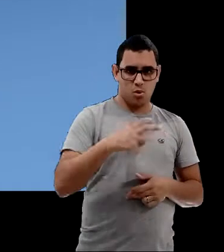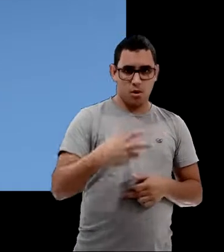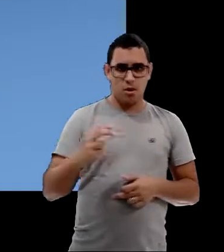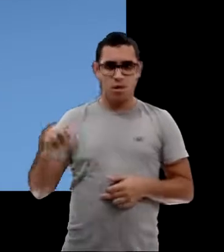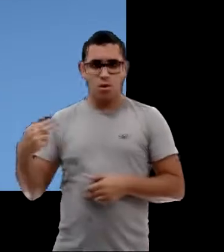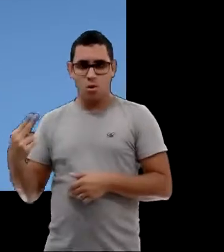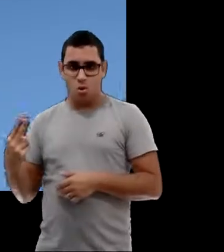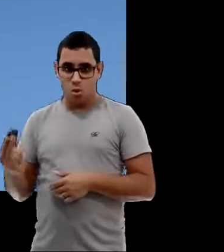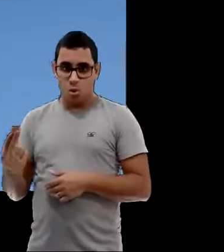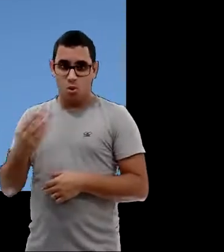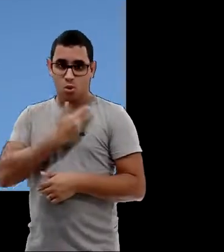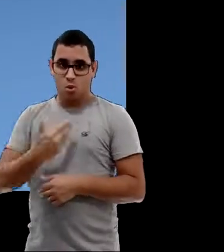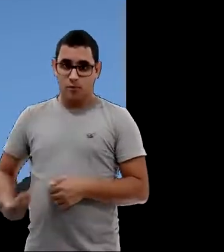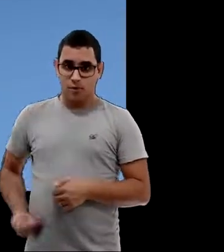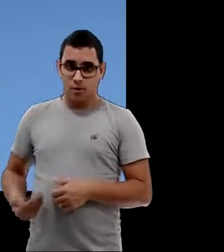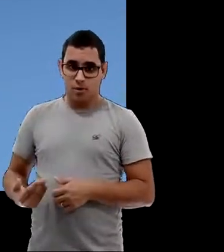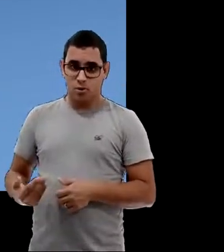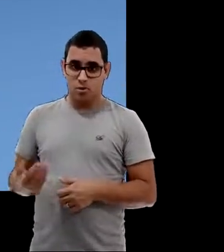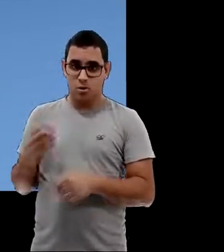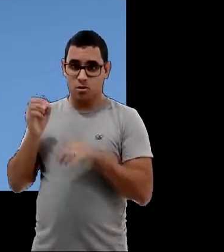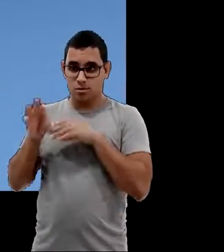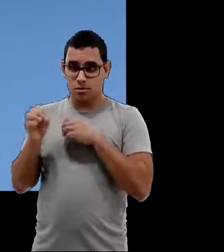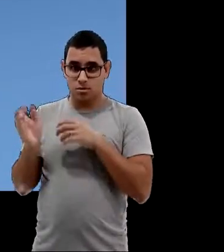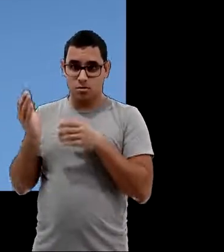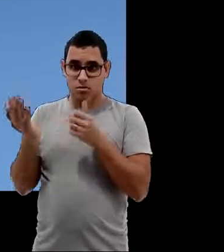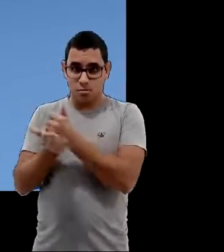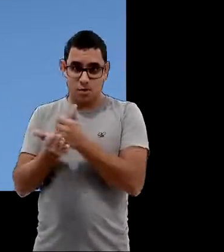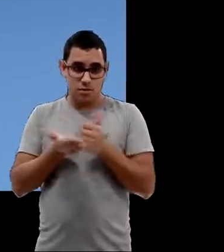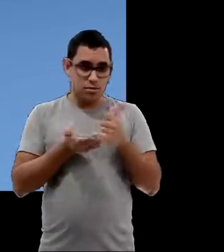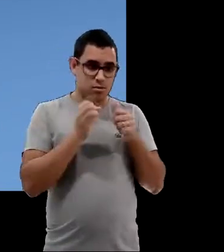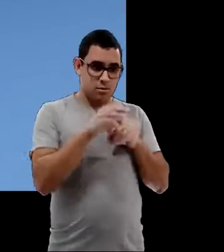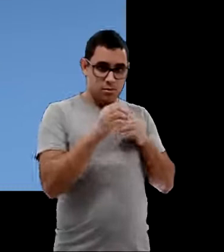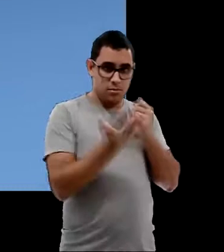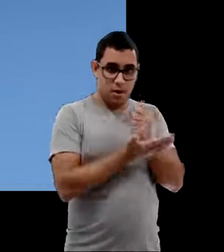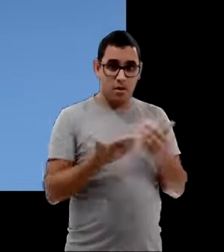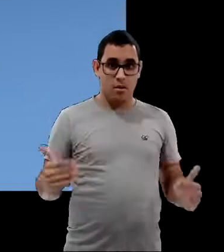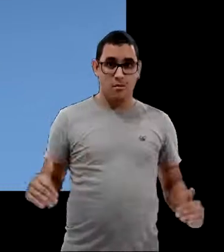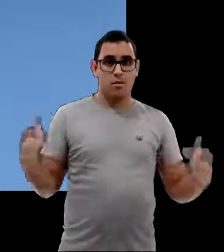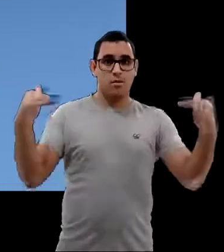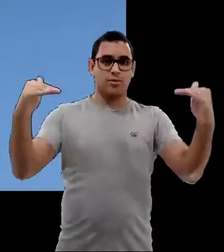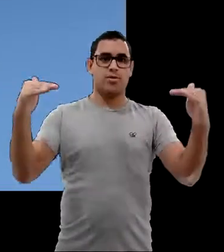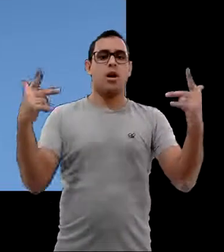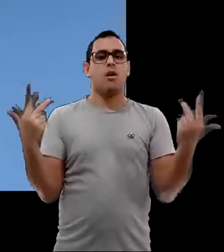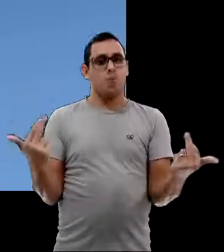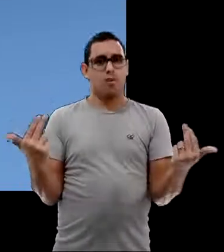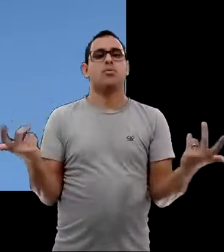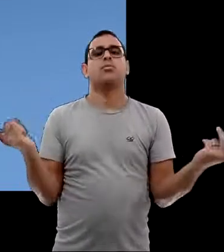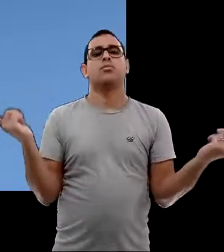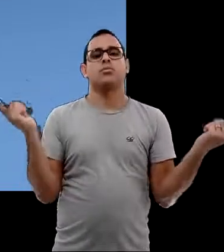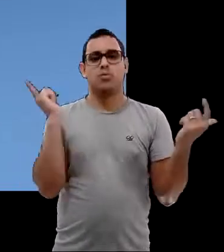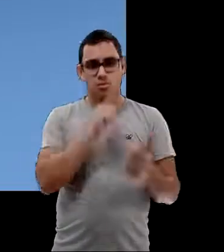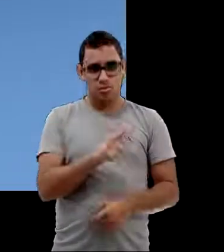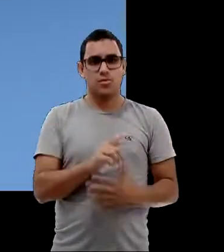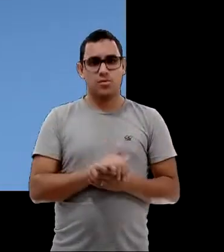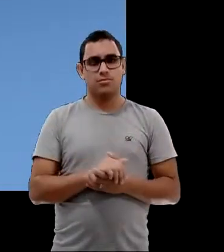qualidade de qualquer outra educação privada no país. Aí sim é que pode-se dizer que estamos em pé de